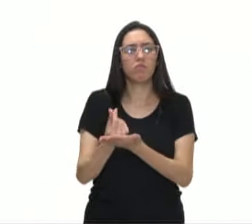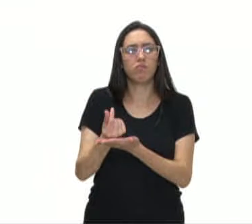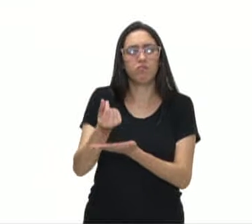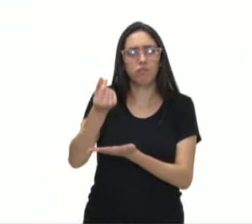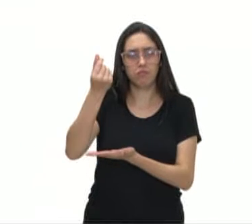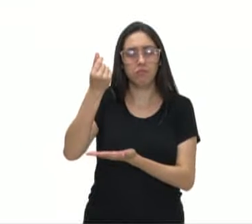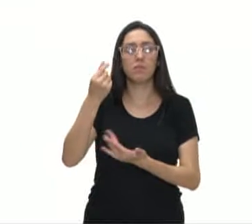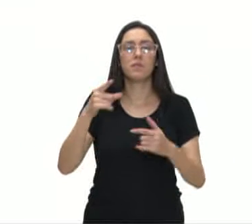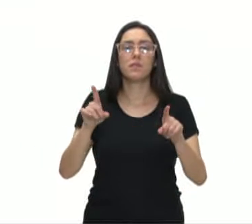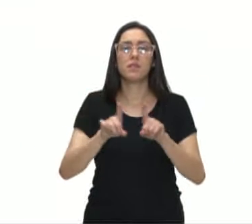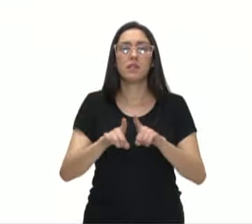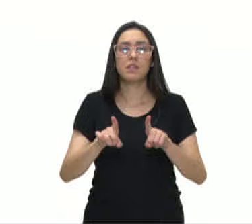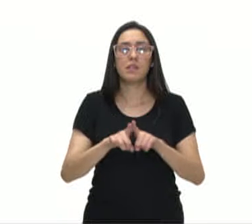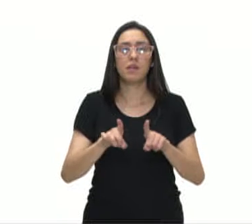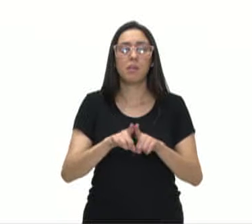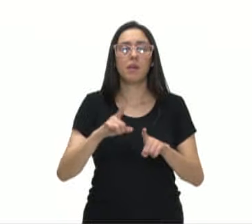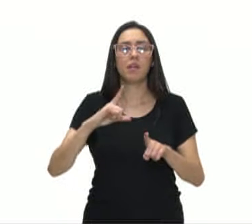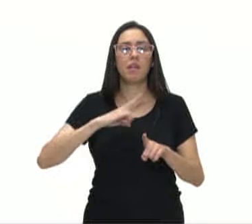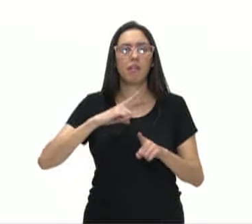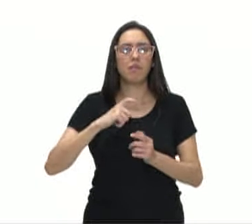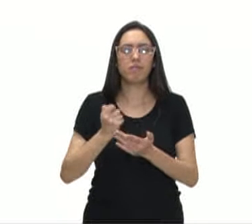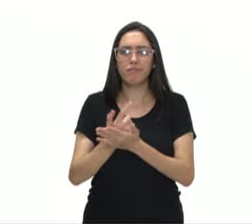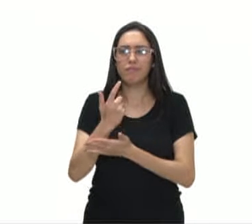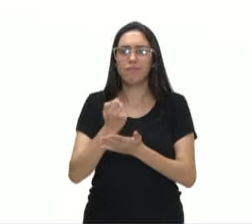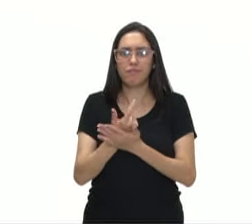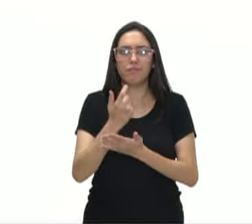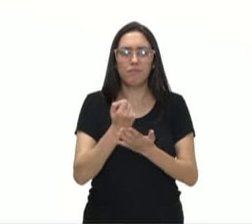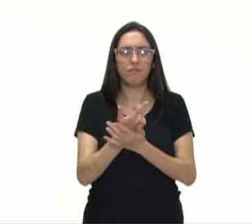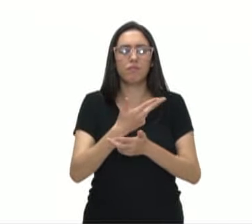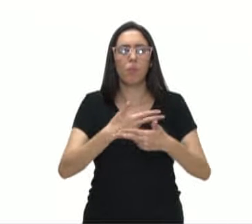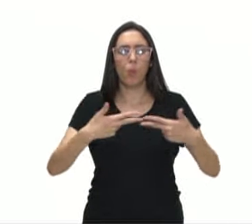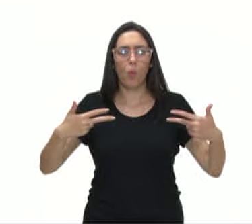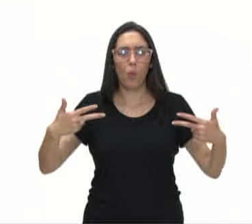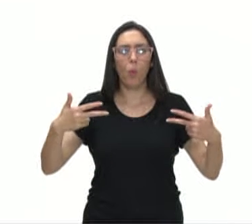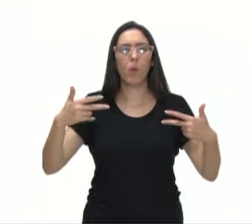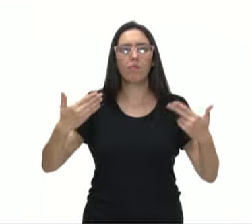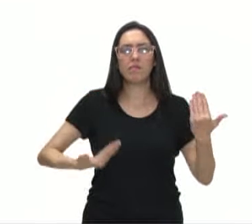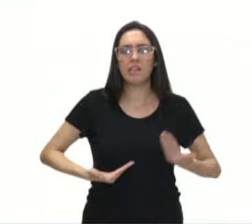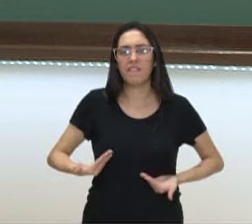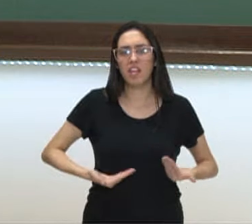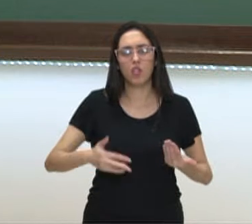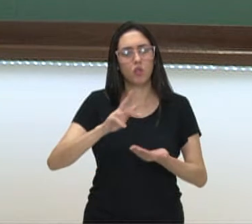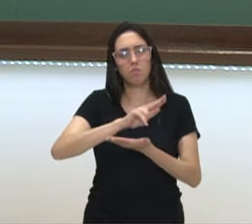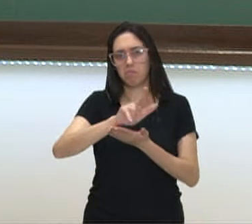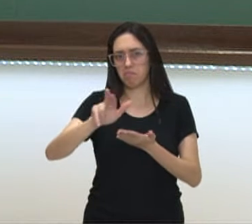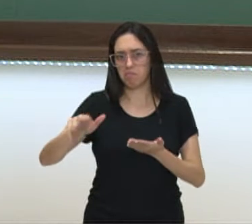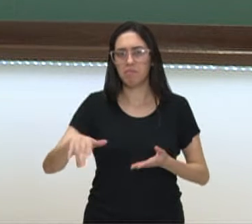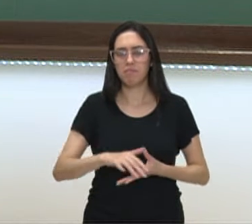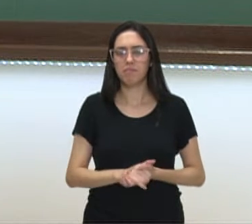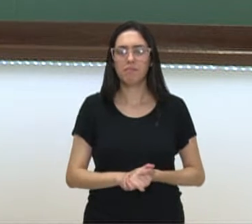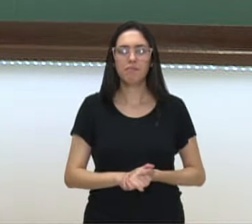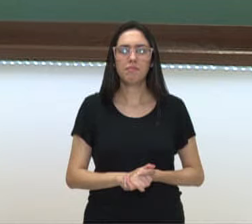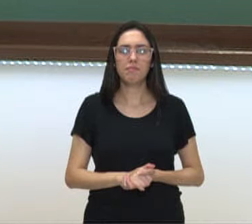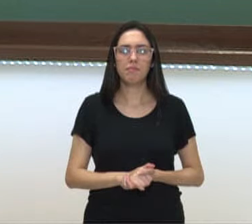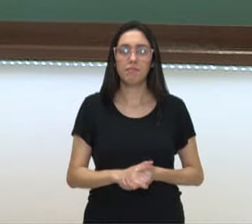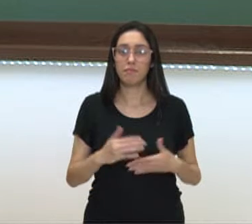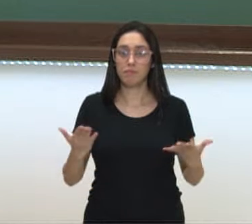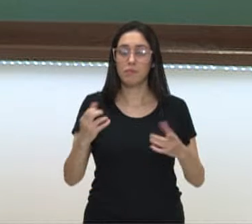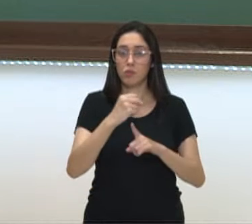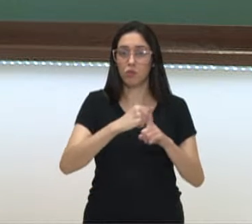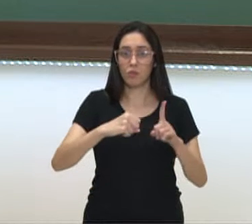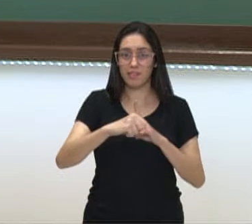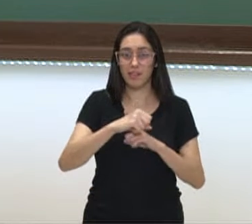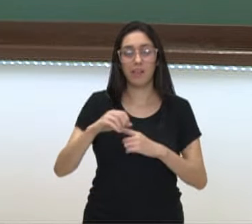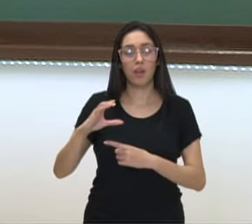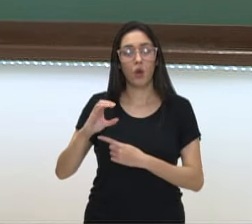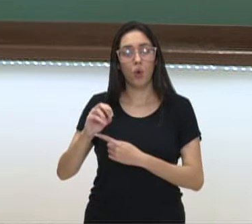se caracteriza pelo consumo massivo de bens e serviços disponíveis. A ideia da sociedade de consumo